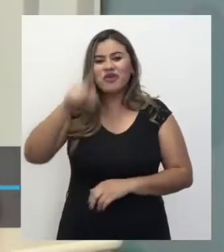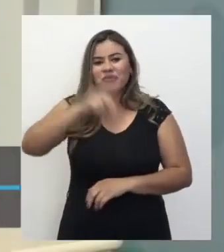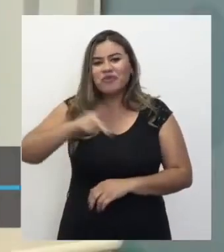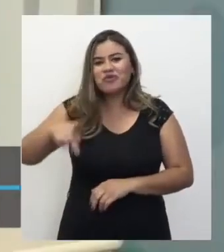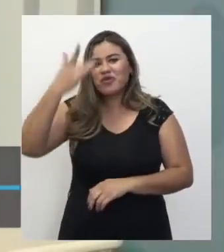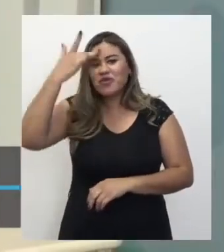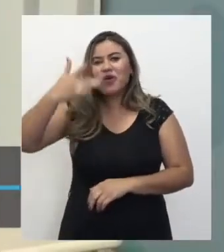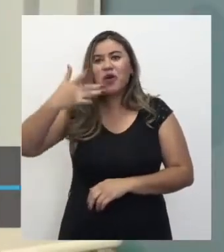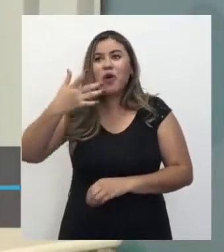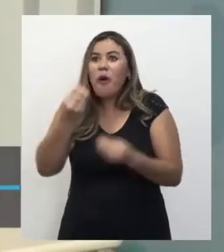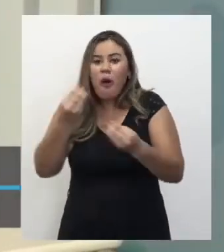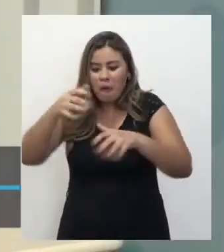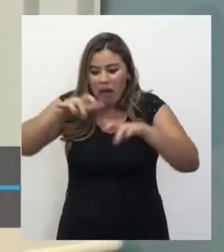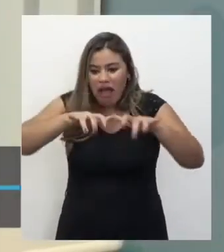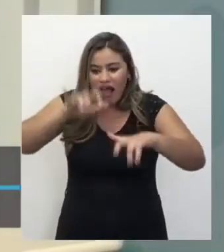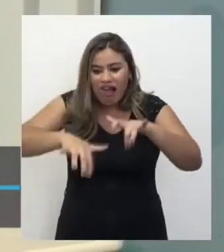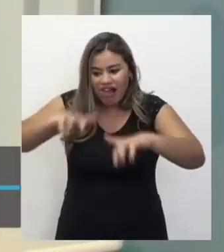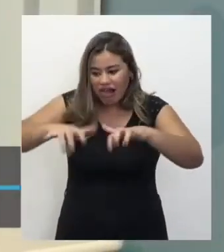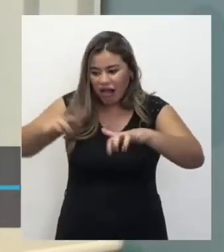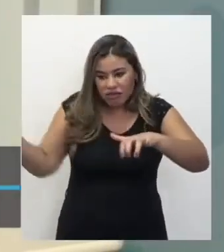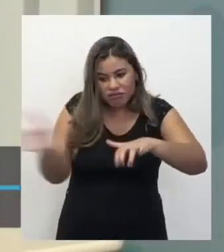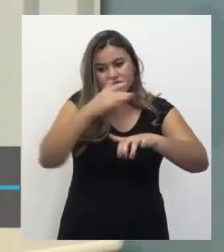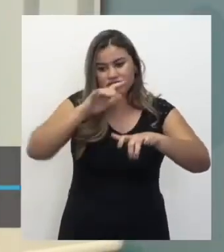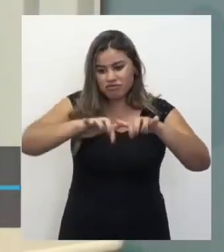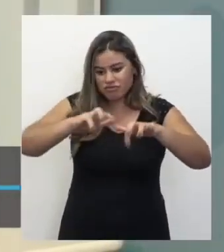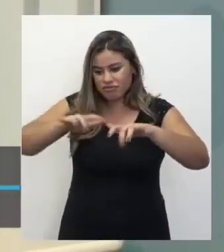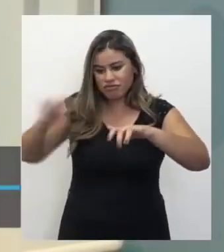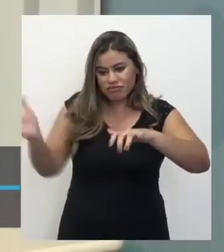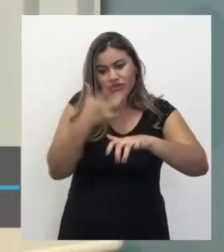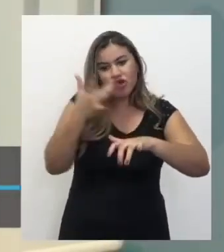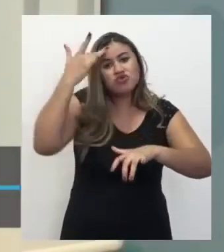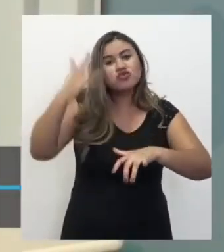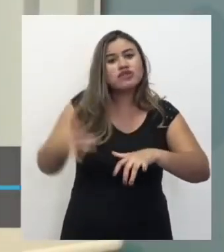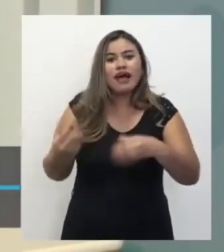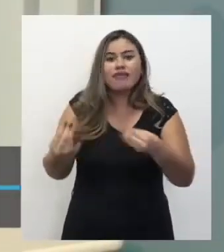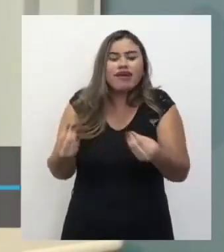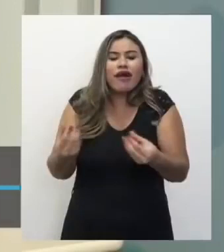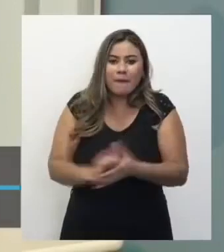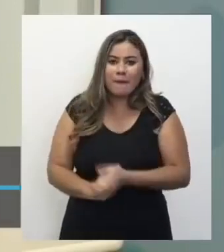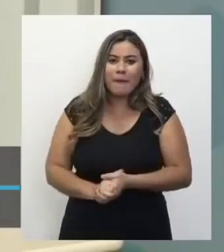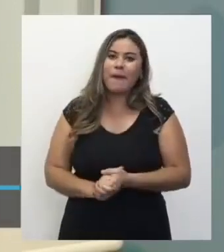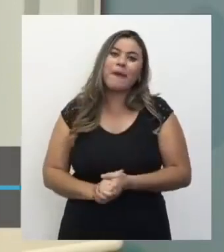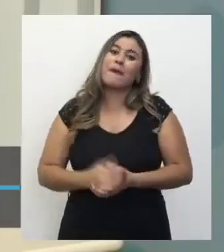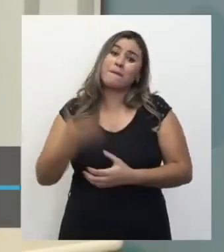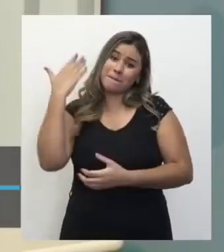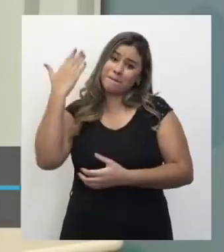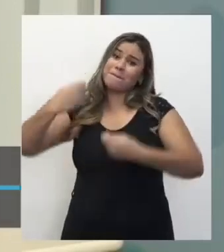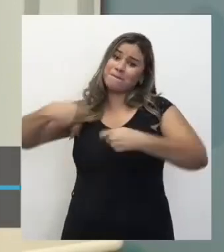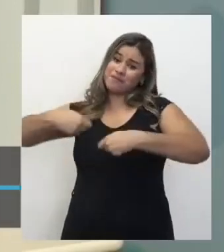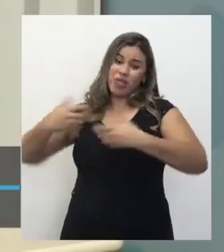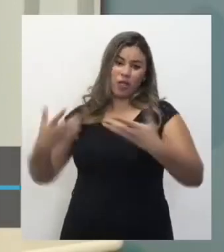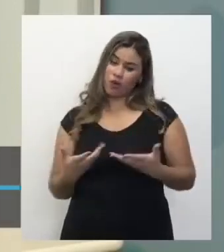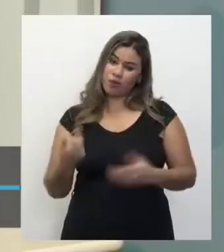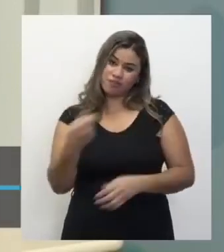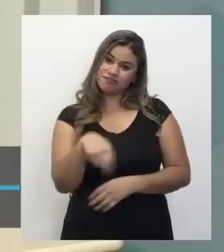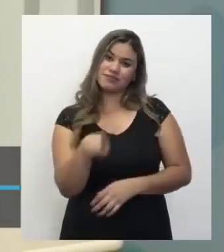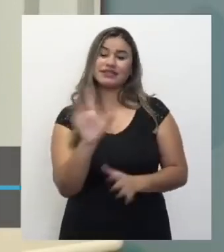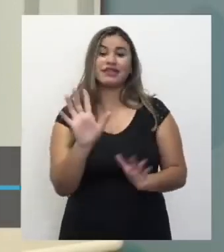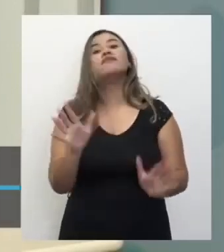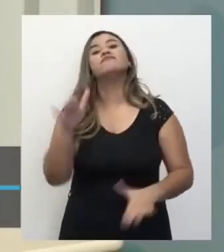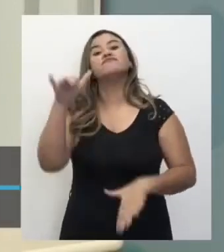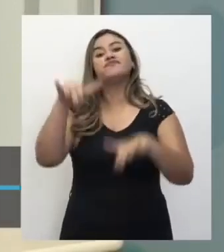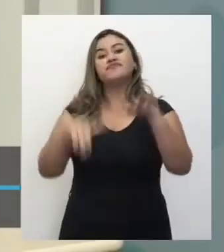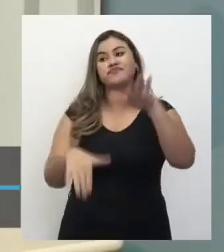datilografar, meu Deus do céu? Não sabe virar uma máquina de escrever? É um valor que fazia sentido no período e não faz hoje. Assim, talvez, quem